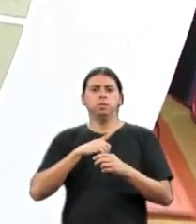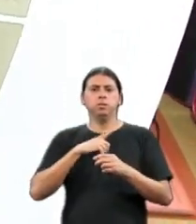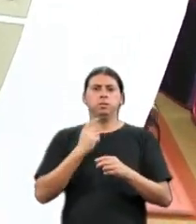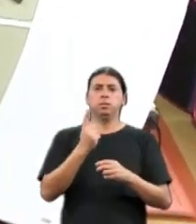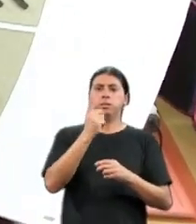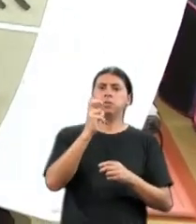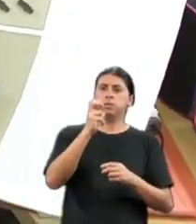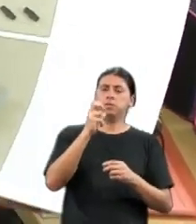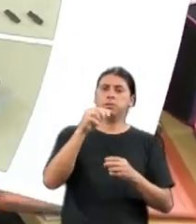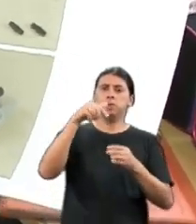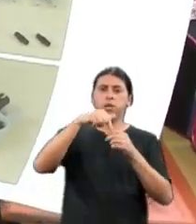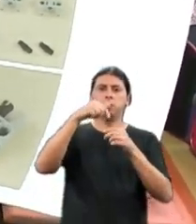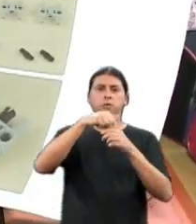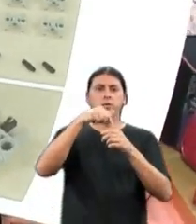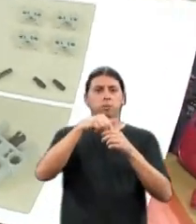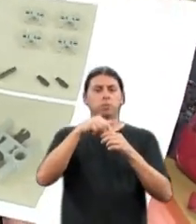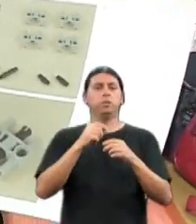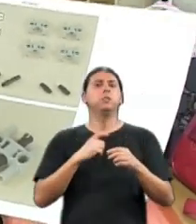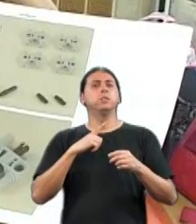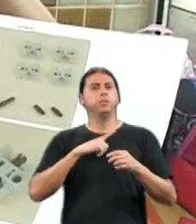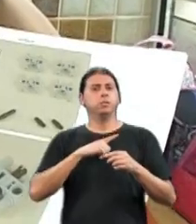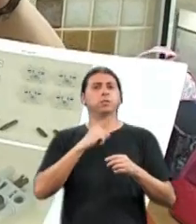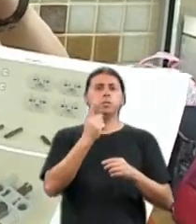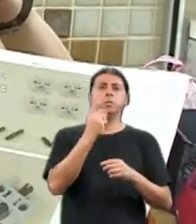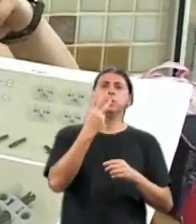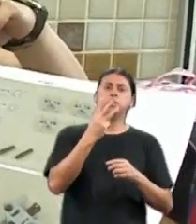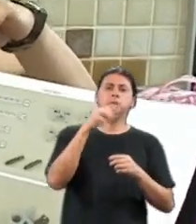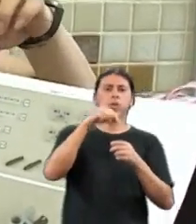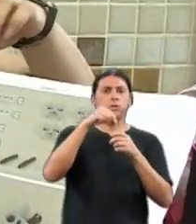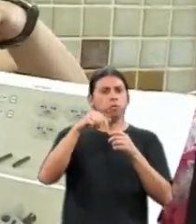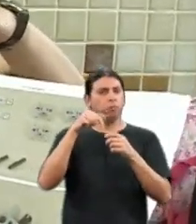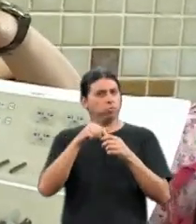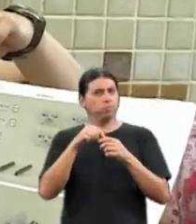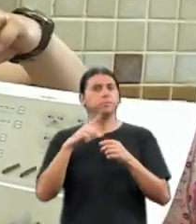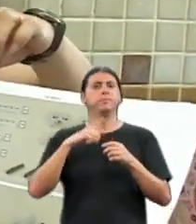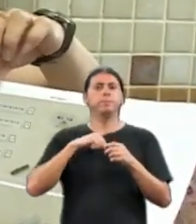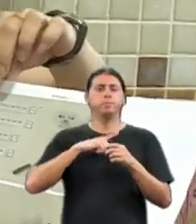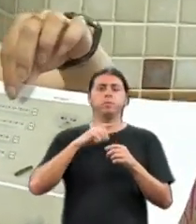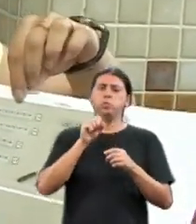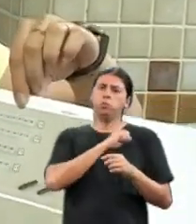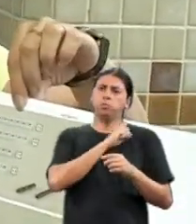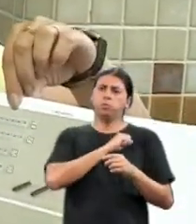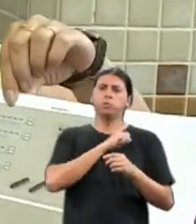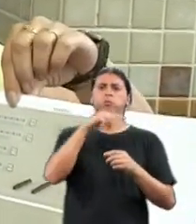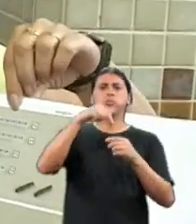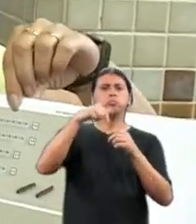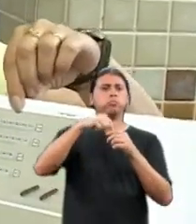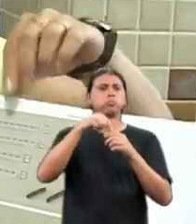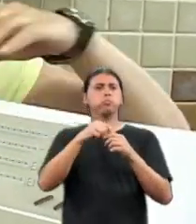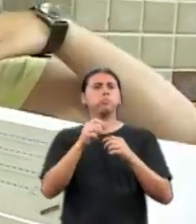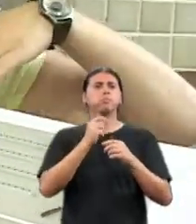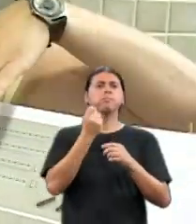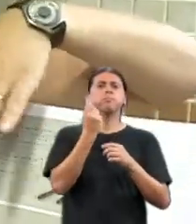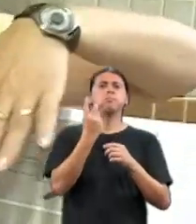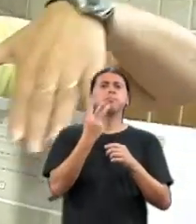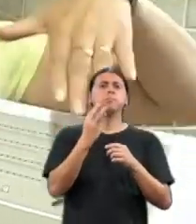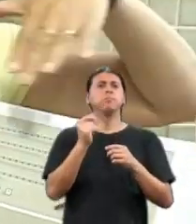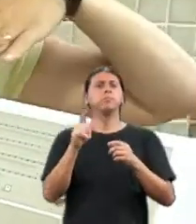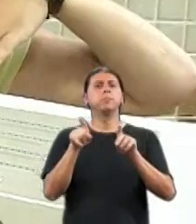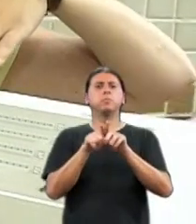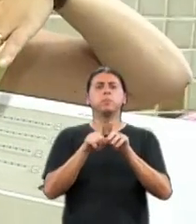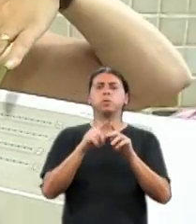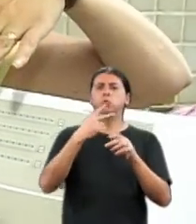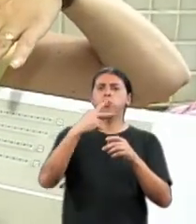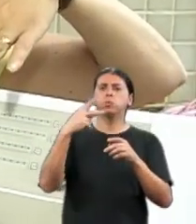15 furos, as peças que tinham 13 furos. Então isso era importante na questão deles contarem quantos furos cada peça tinha, e todas as